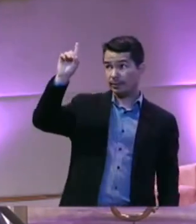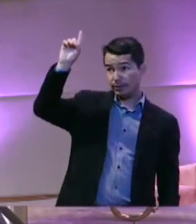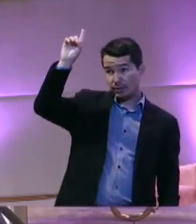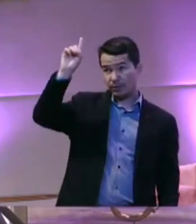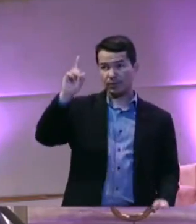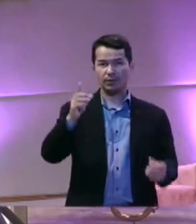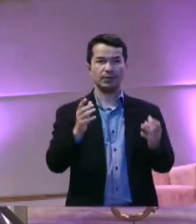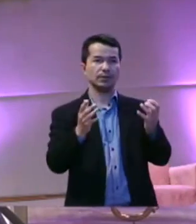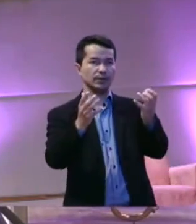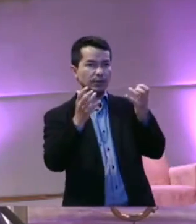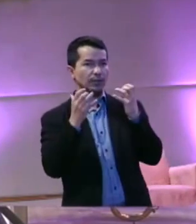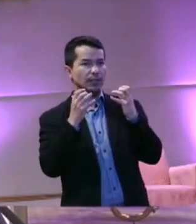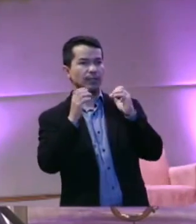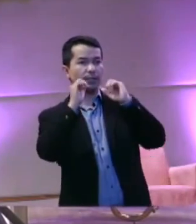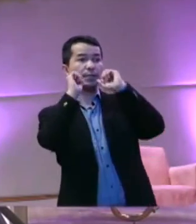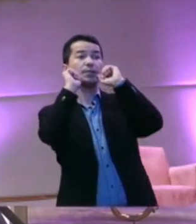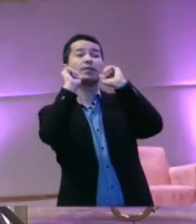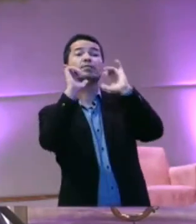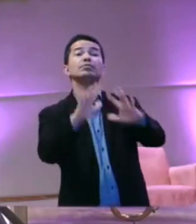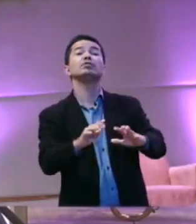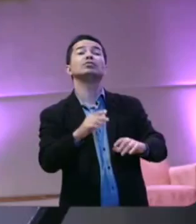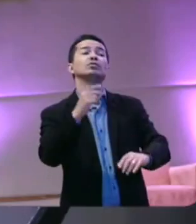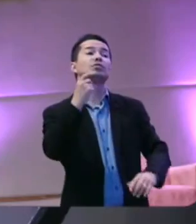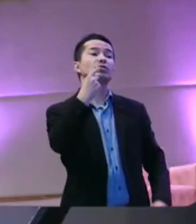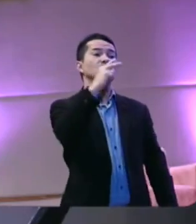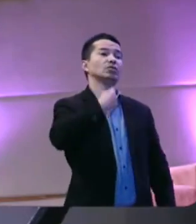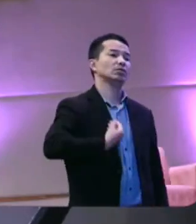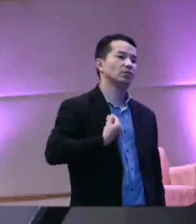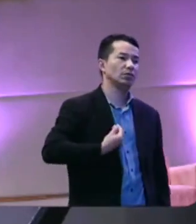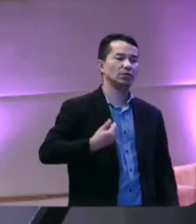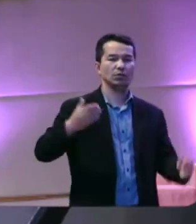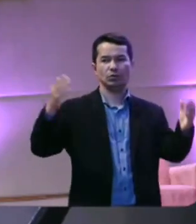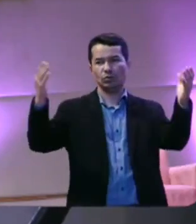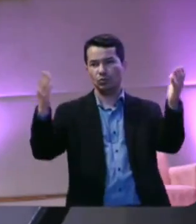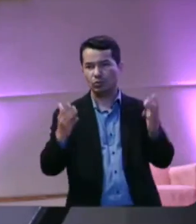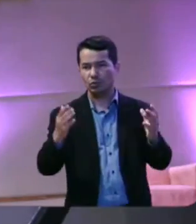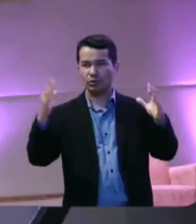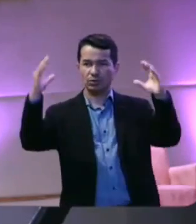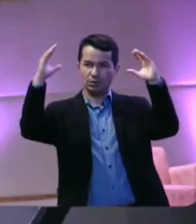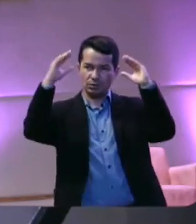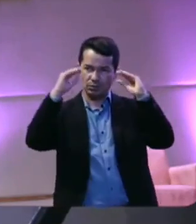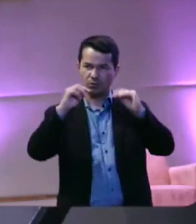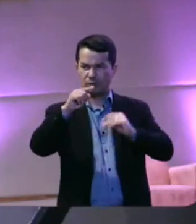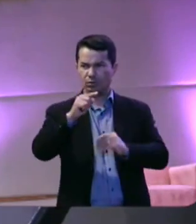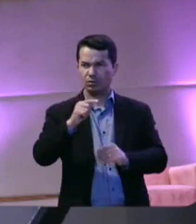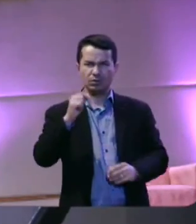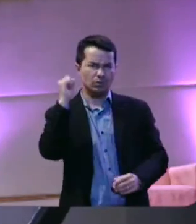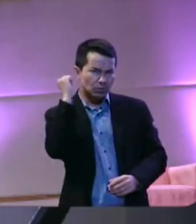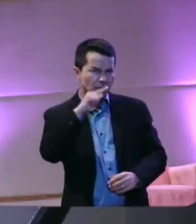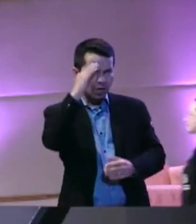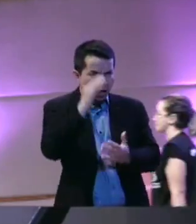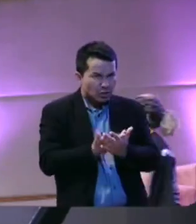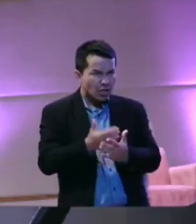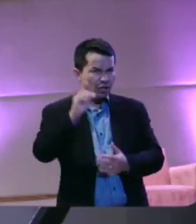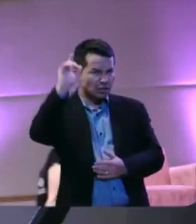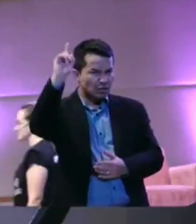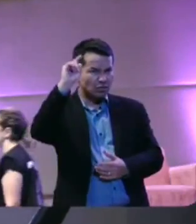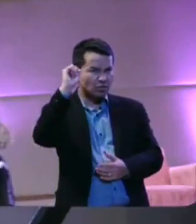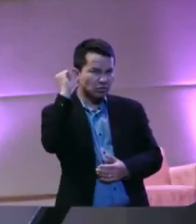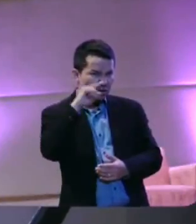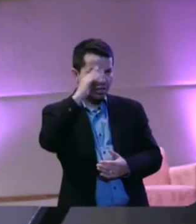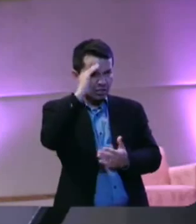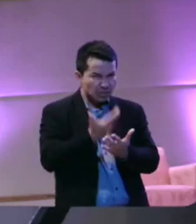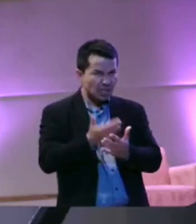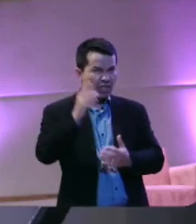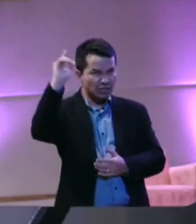ajustar o coração dele ao seu coração nessa noite. Você consegue crer nisso? Que o Senhor quer ajustar o coração